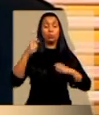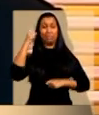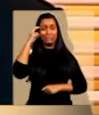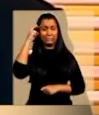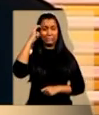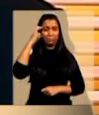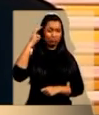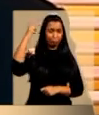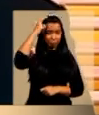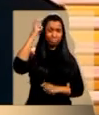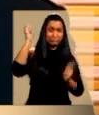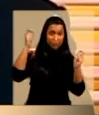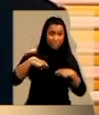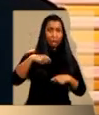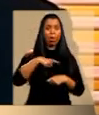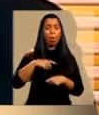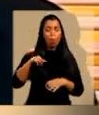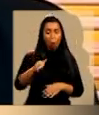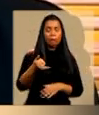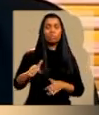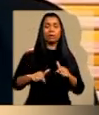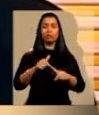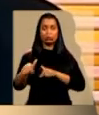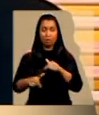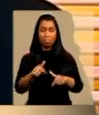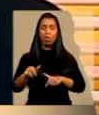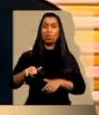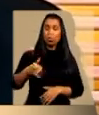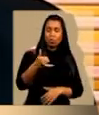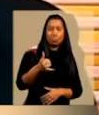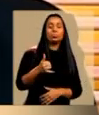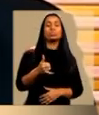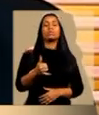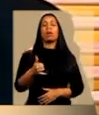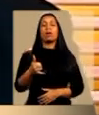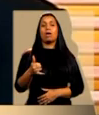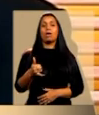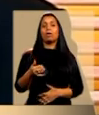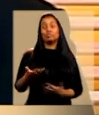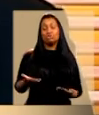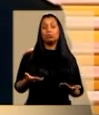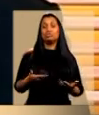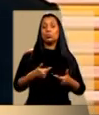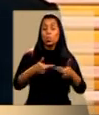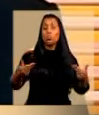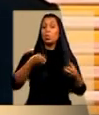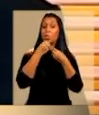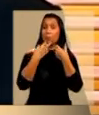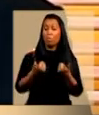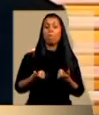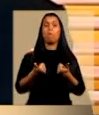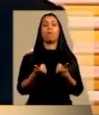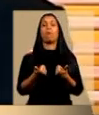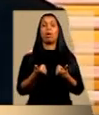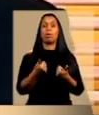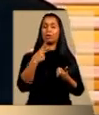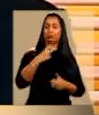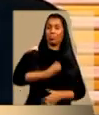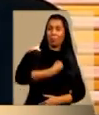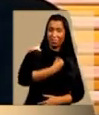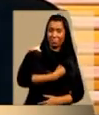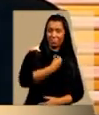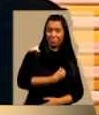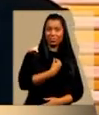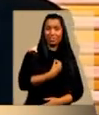da sua capacidade de estar tendo mais oportunidades de trabalho, mais oportunidade de produtividade na